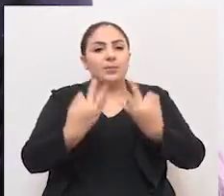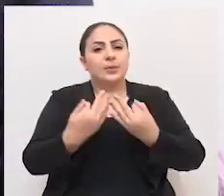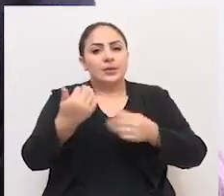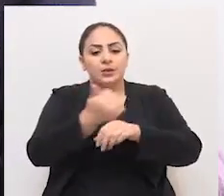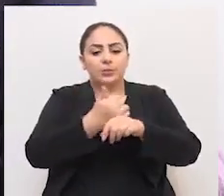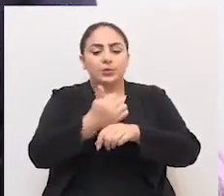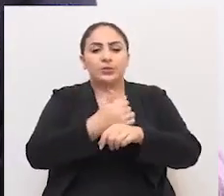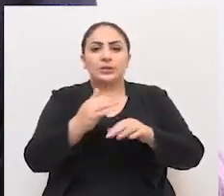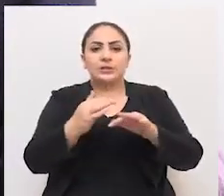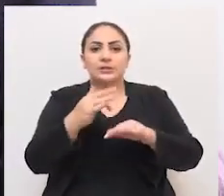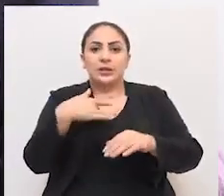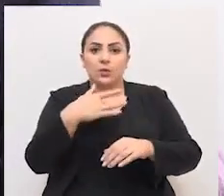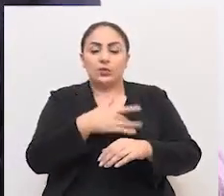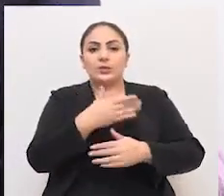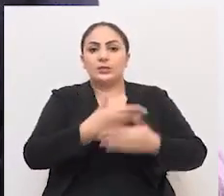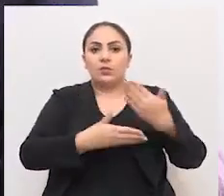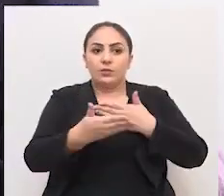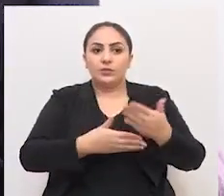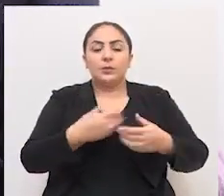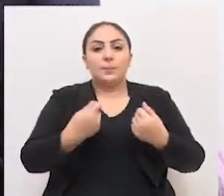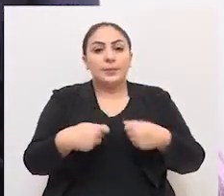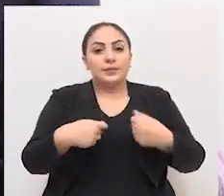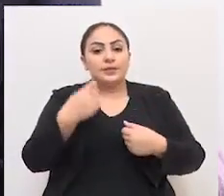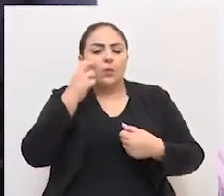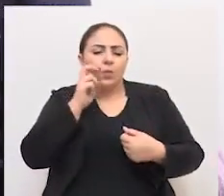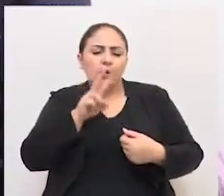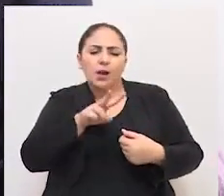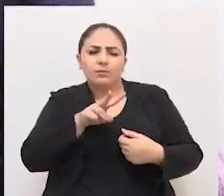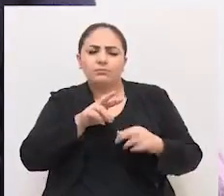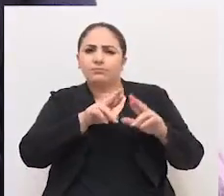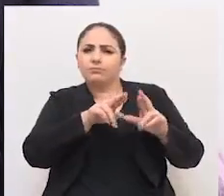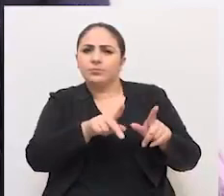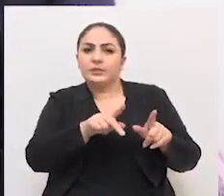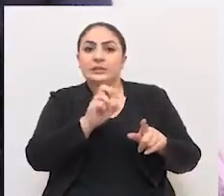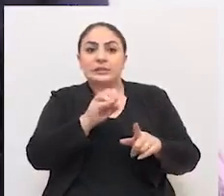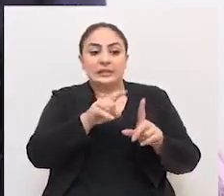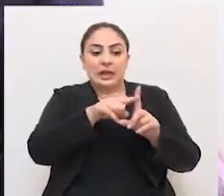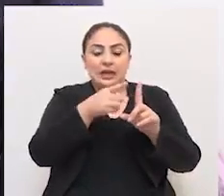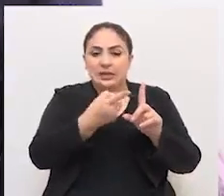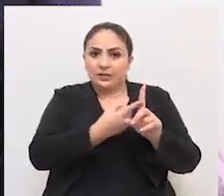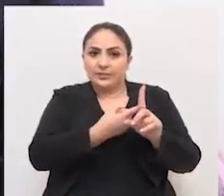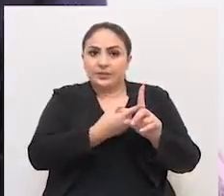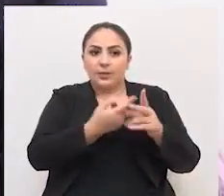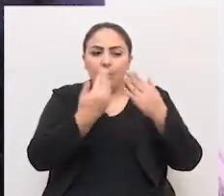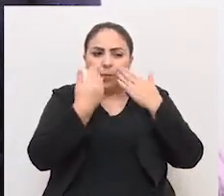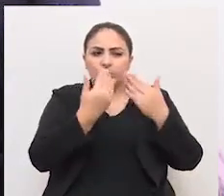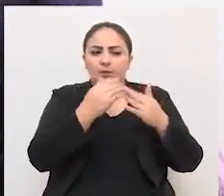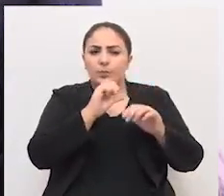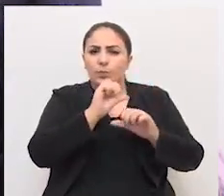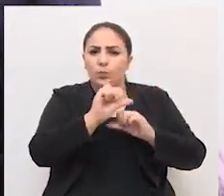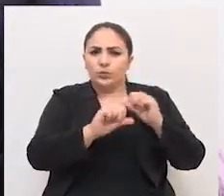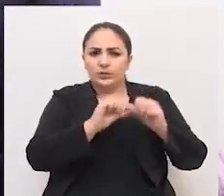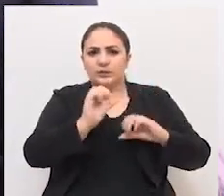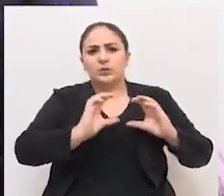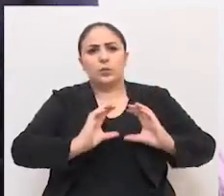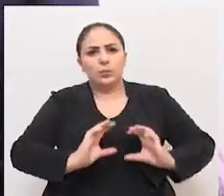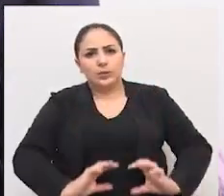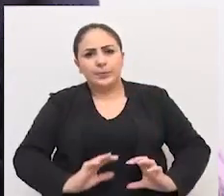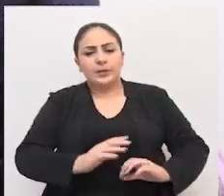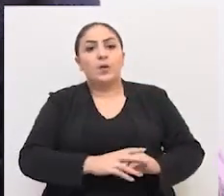os profissionais da saúde envolvidos precisam ter um olhar diferenciado. Se a gestante apresentar alguma